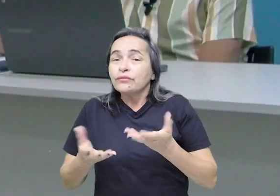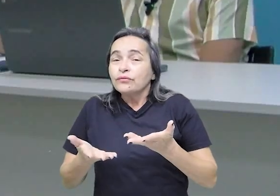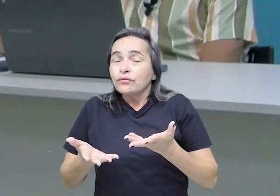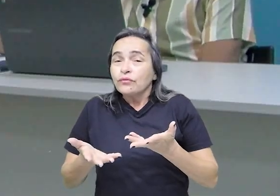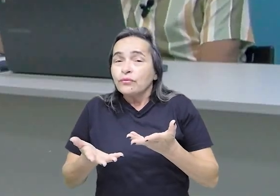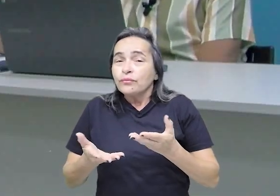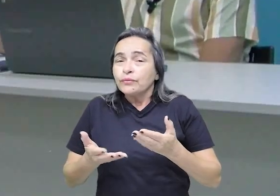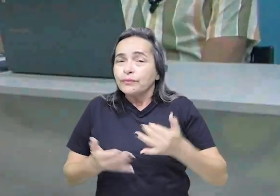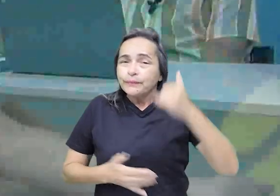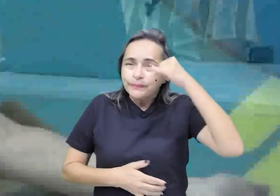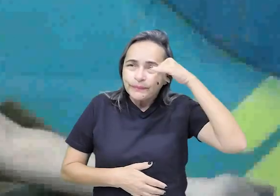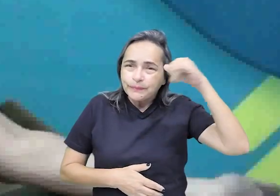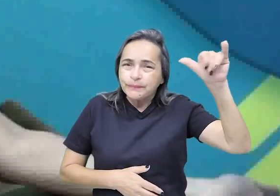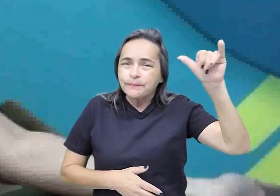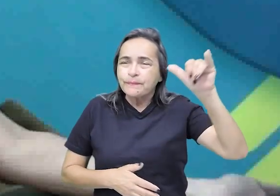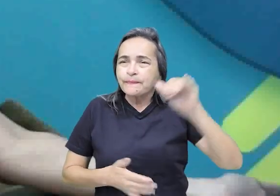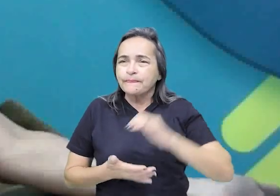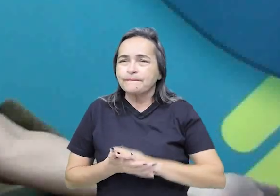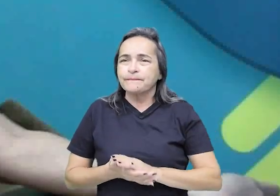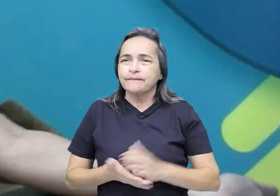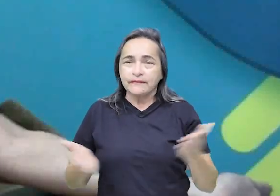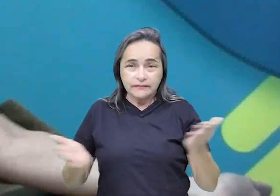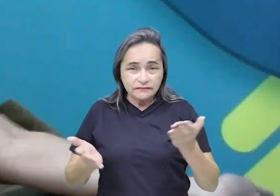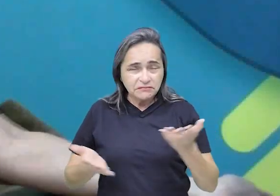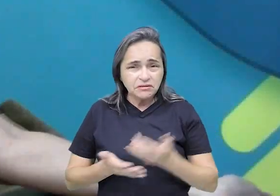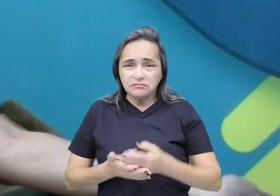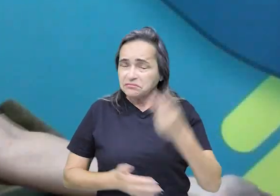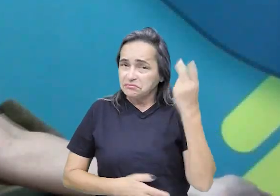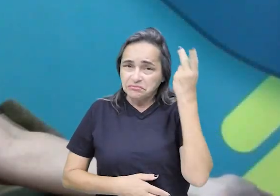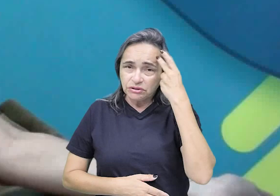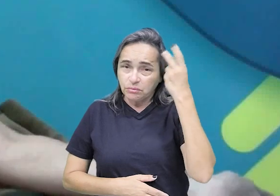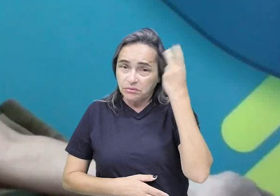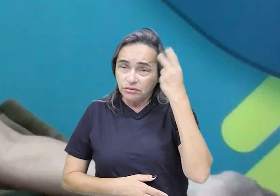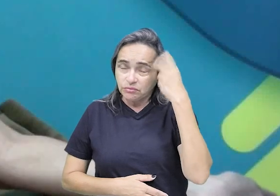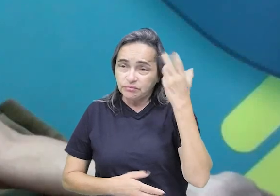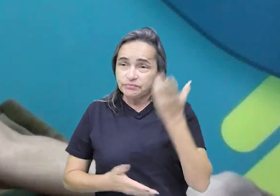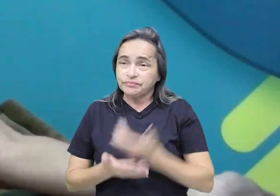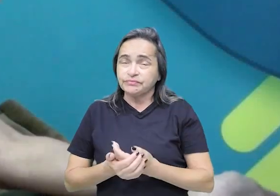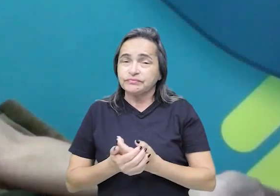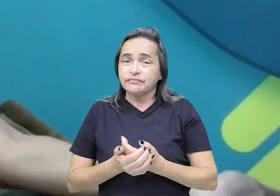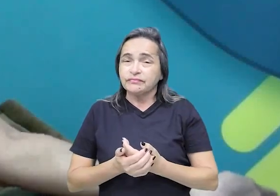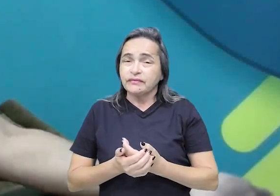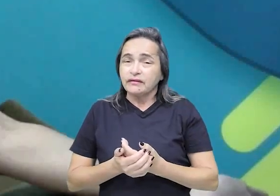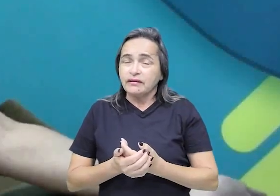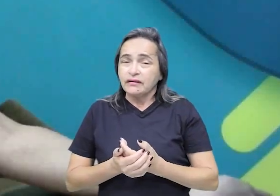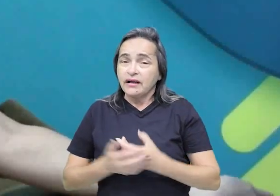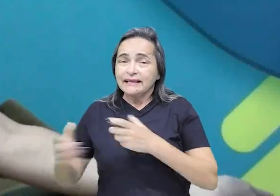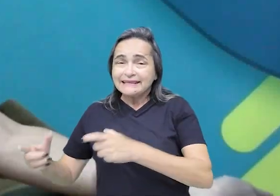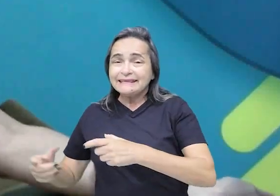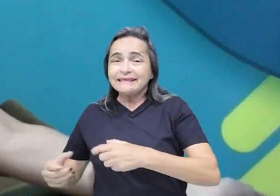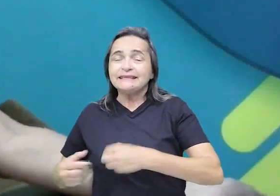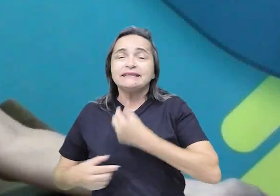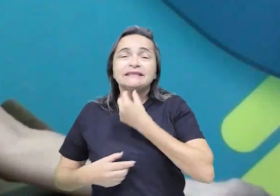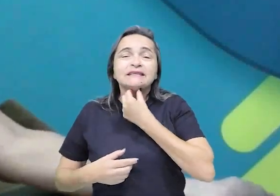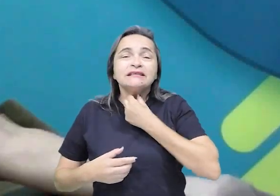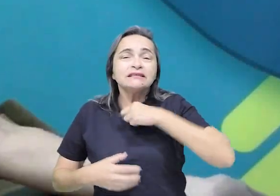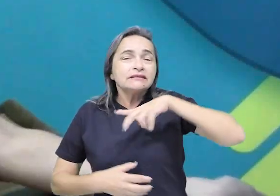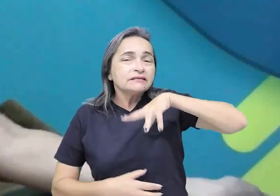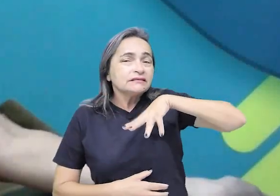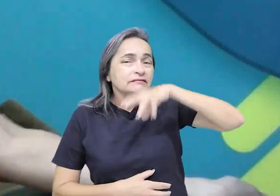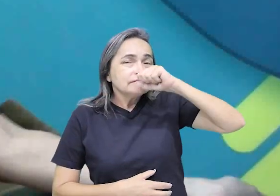estar prevenindo. Mas é muito comum, hoje em dia está muito atrelada a essas questões respiratórias, principalmente agora, depois